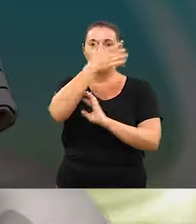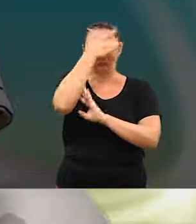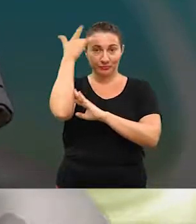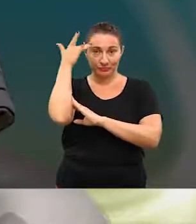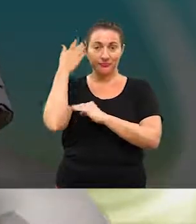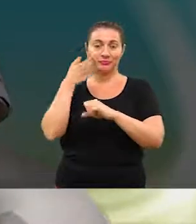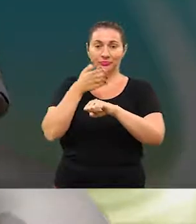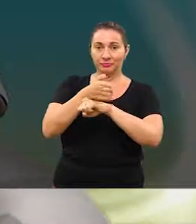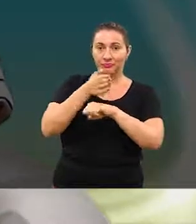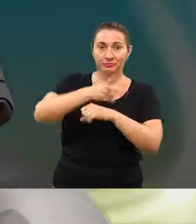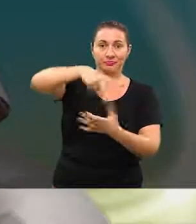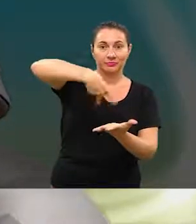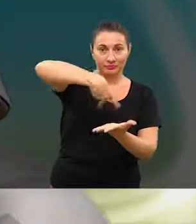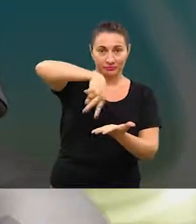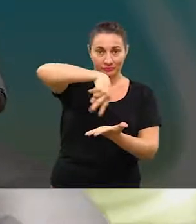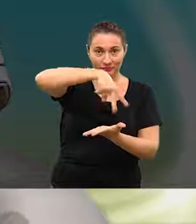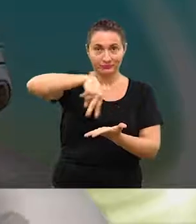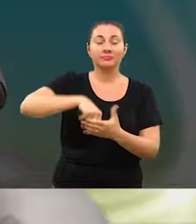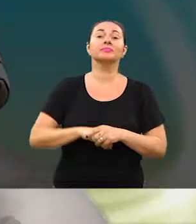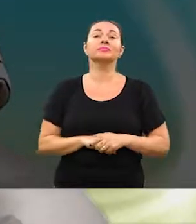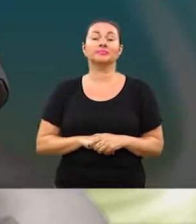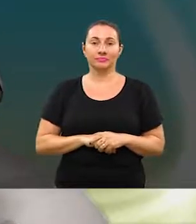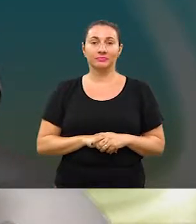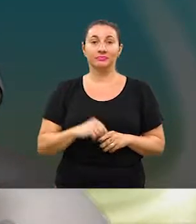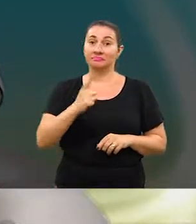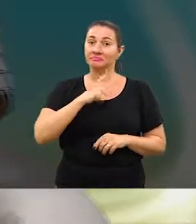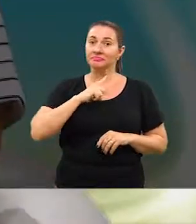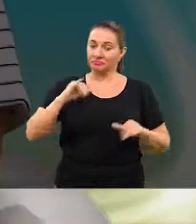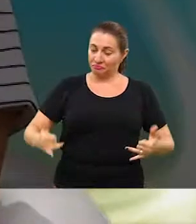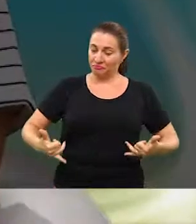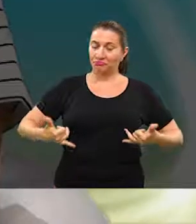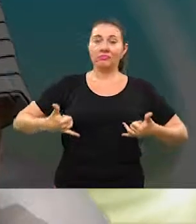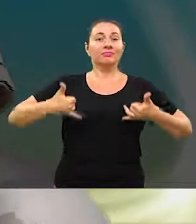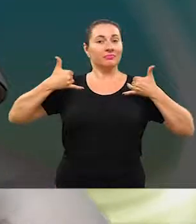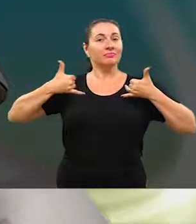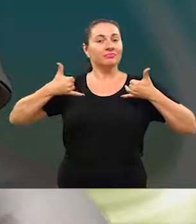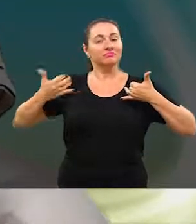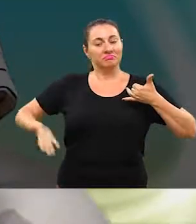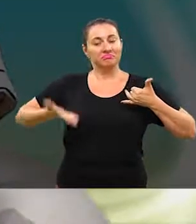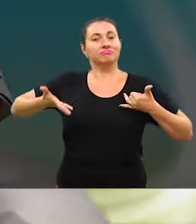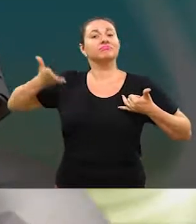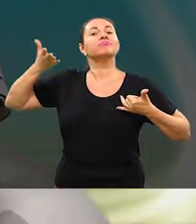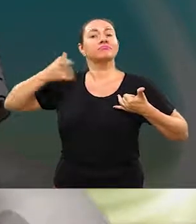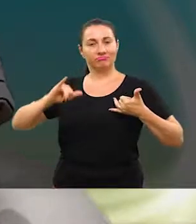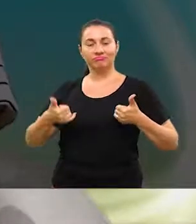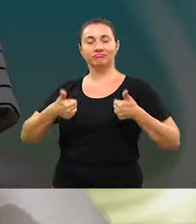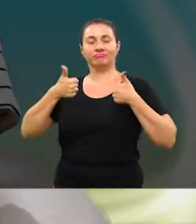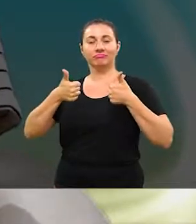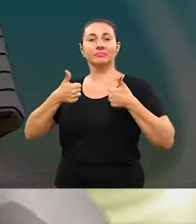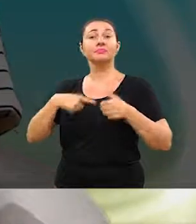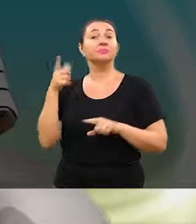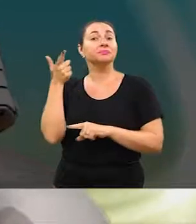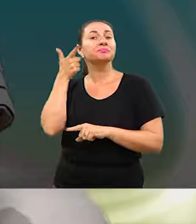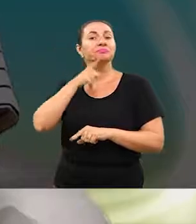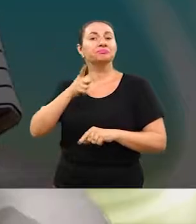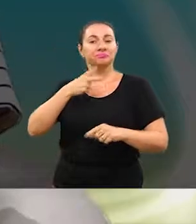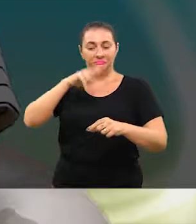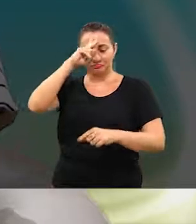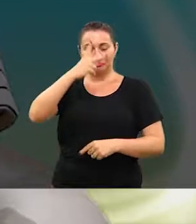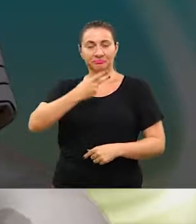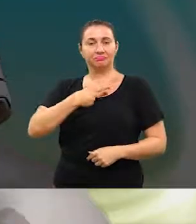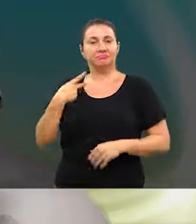que fazem algum tipo de dança, qualquer um, elas têm uma autoestima mais elevada. Então, são pessoas que conseguem conviver